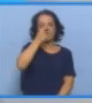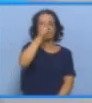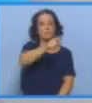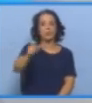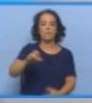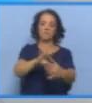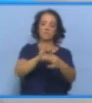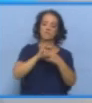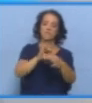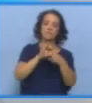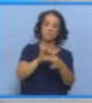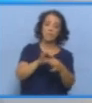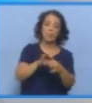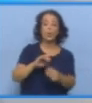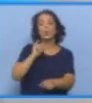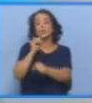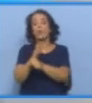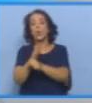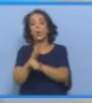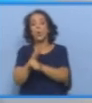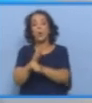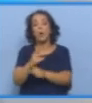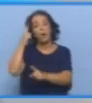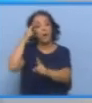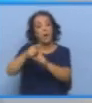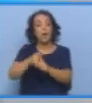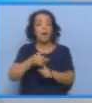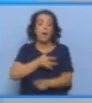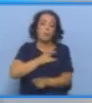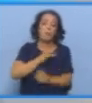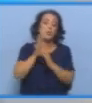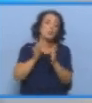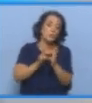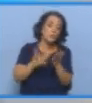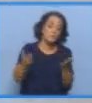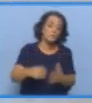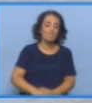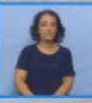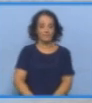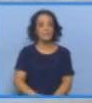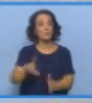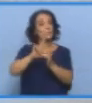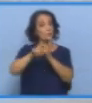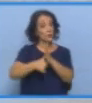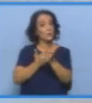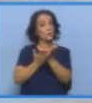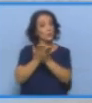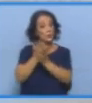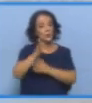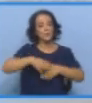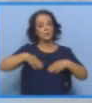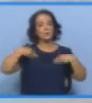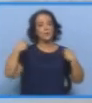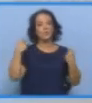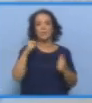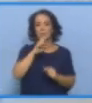compaixão uns dos outros. Outros são iluminados pela fé em Jesus Cristo, outros caminham para lá. É assim. Projetos que continuam esse espírito solidário